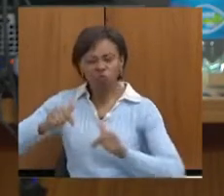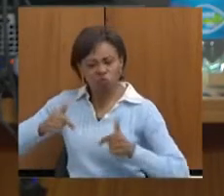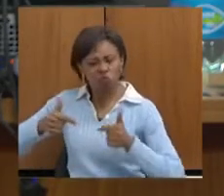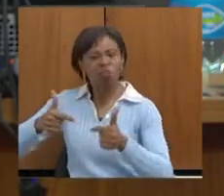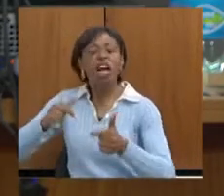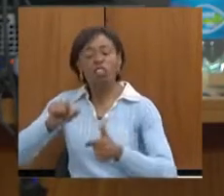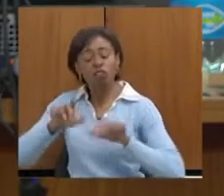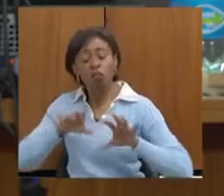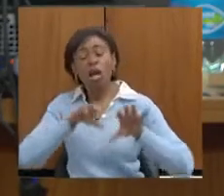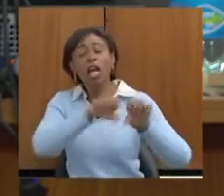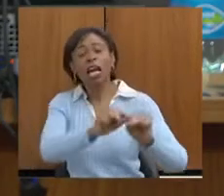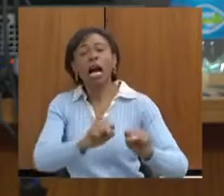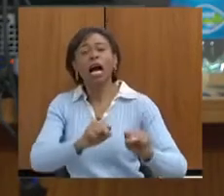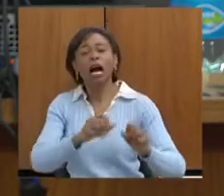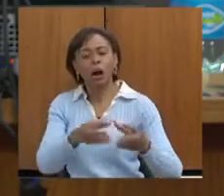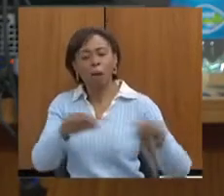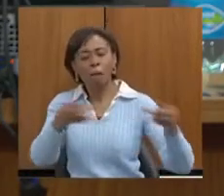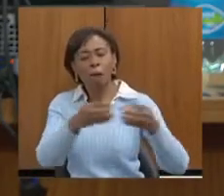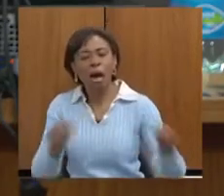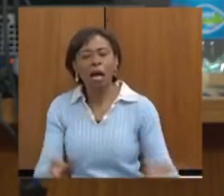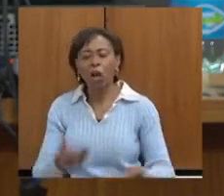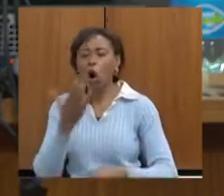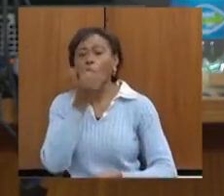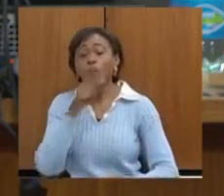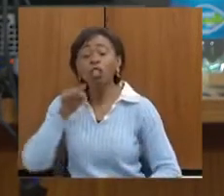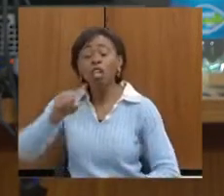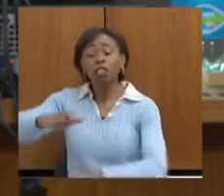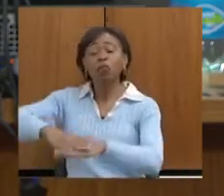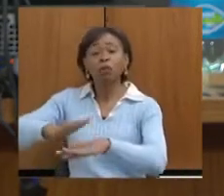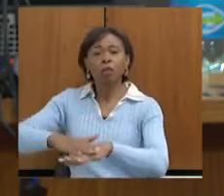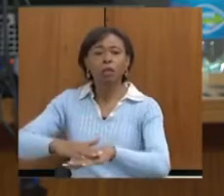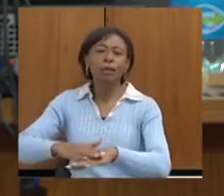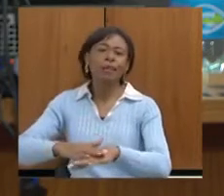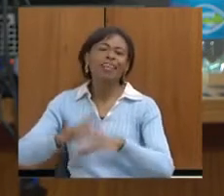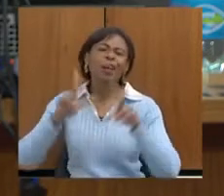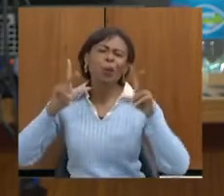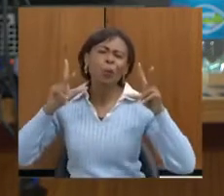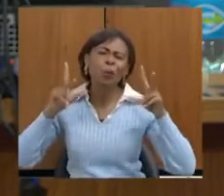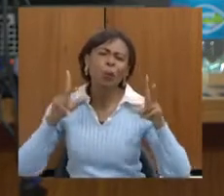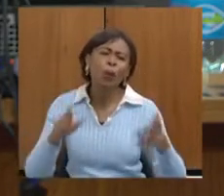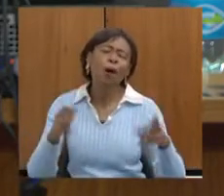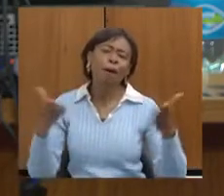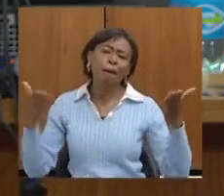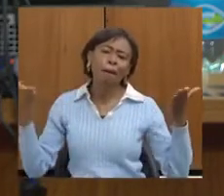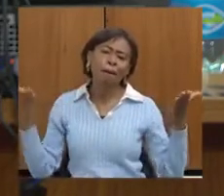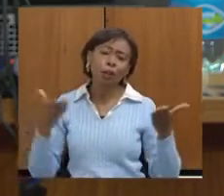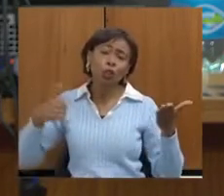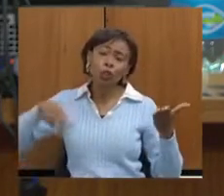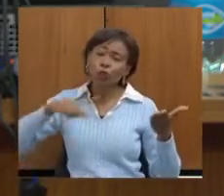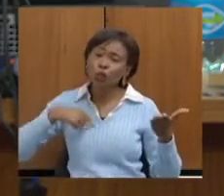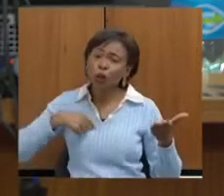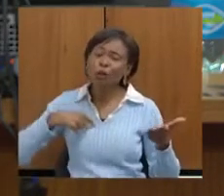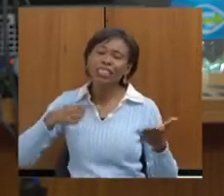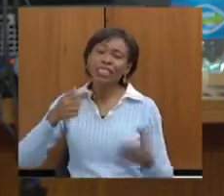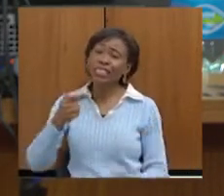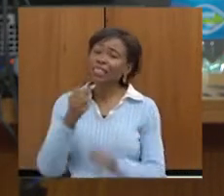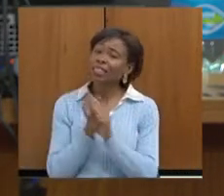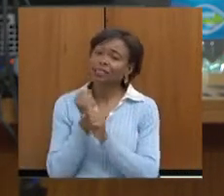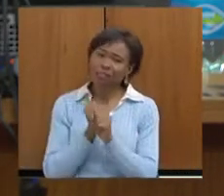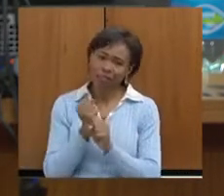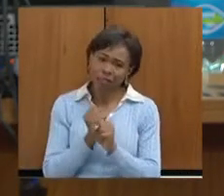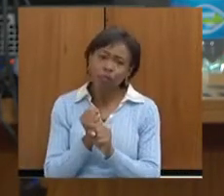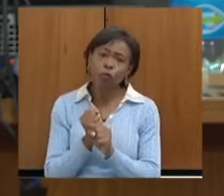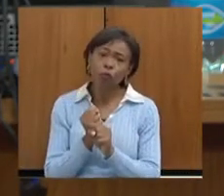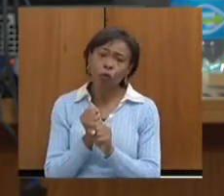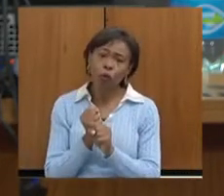eles quiser eles vão arrumar sua comida e é assim que tem acontecido conosco ao longo desses sete anos quando o